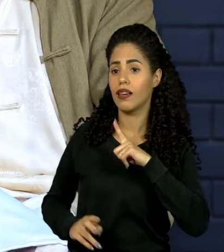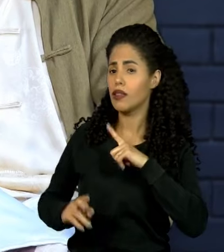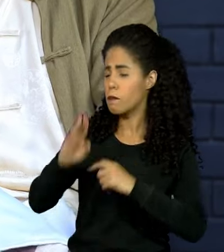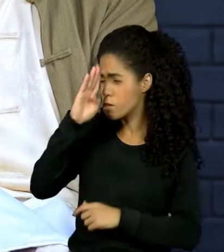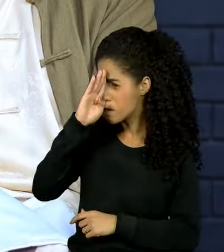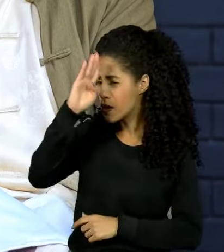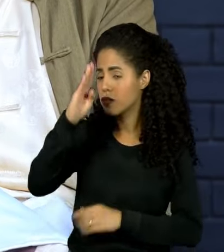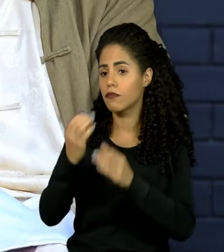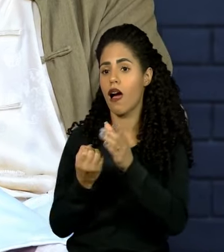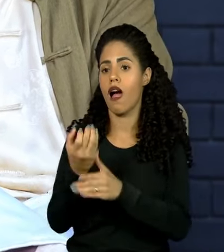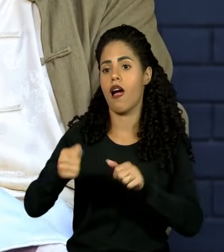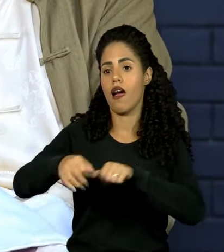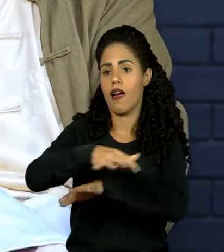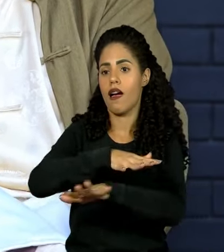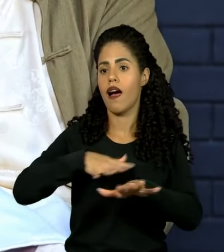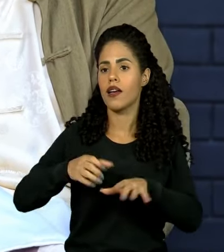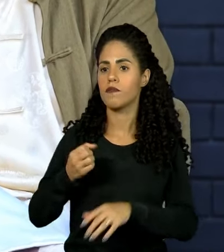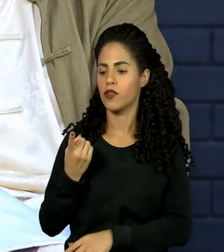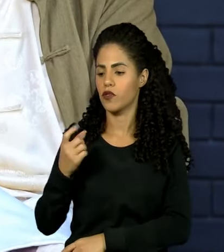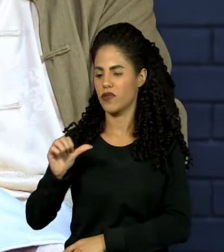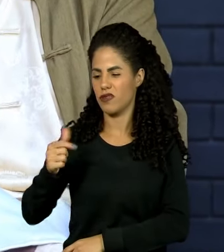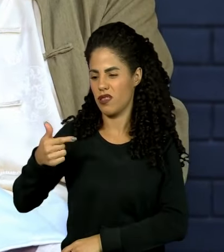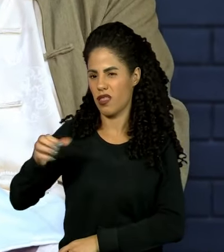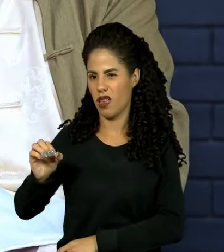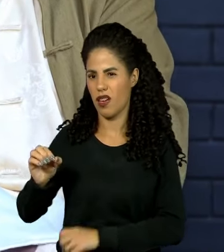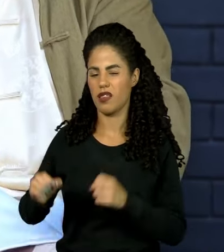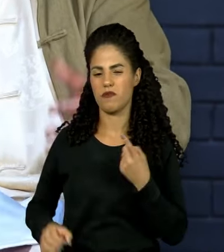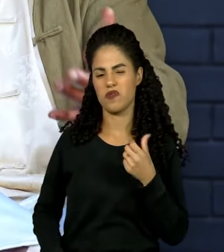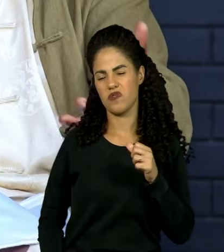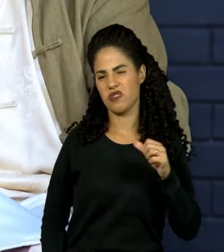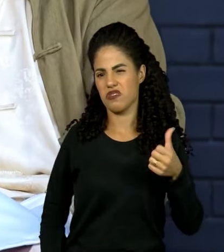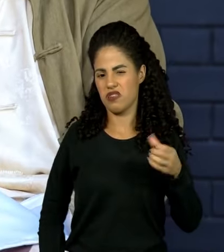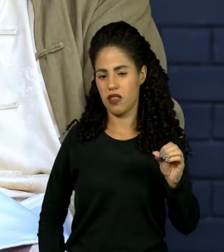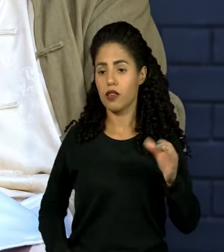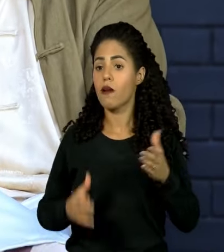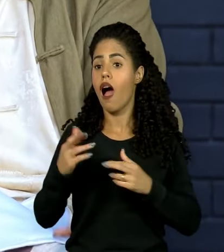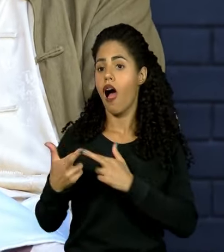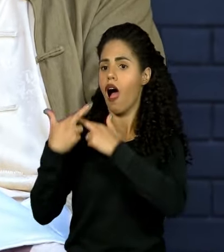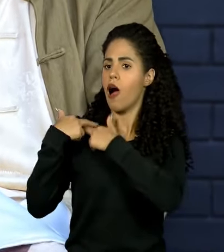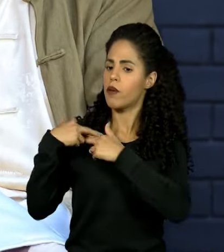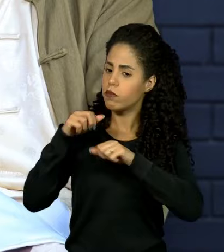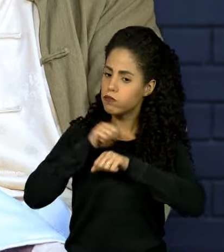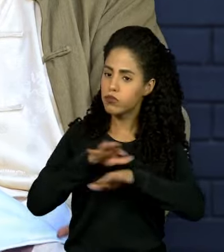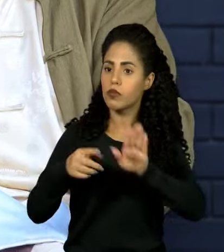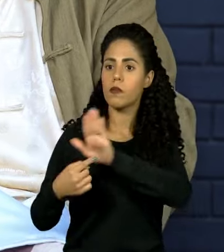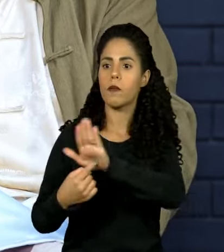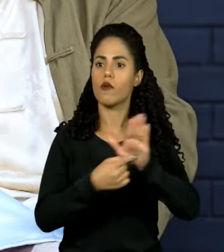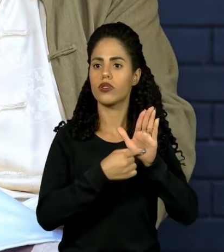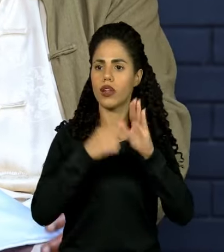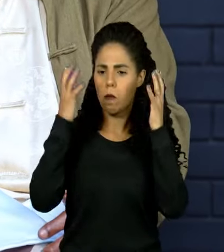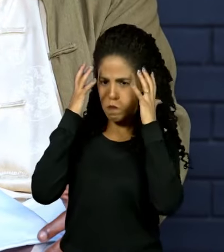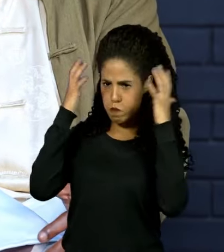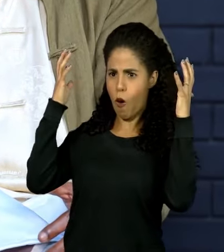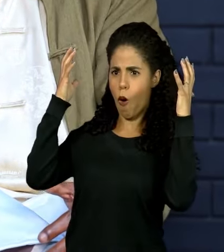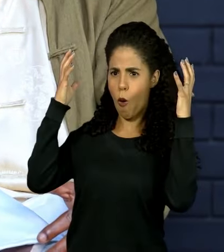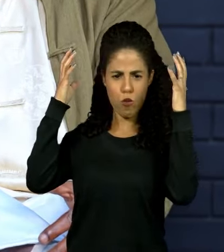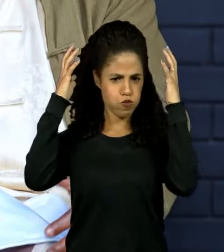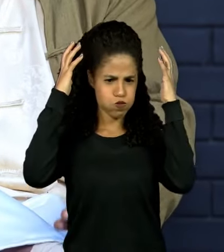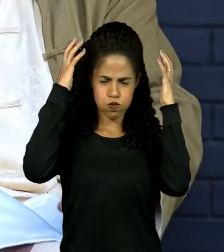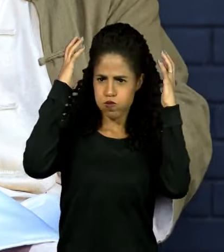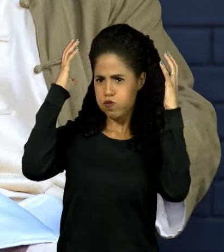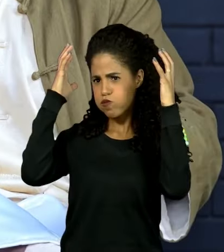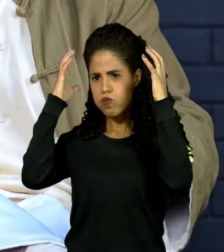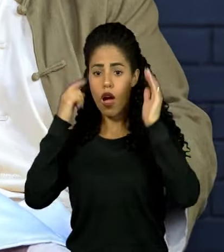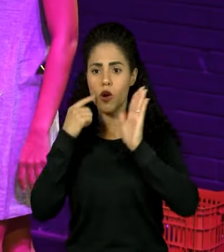Pioneiros desse movimento dos anos 60 70 que é o responsável por trazer o black power Por trazer e a